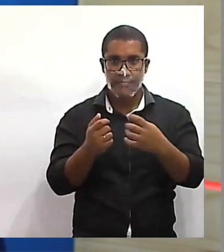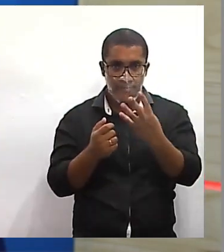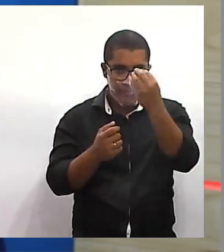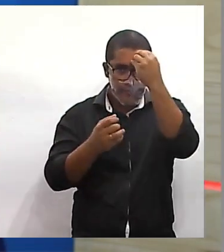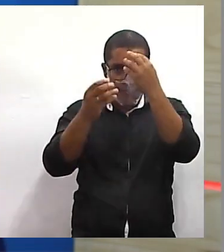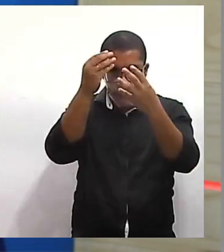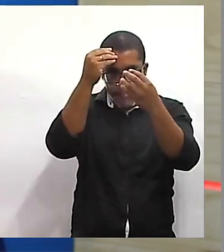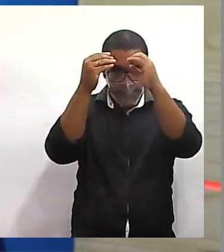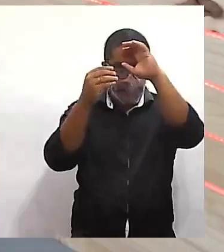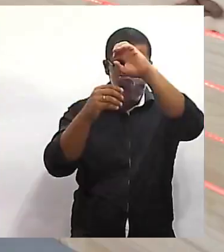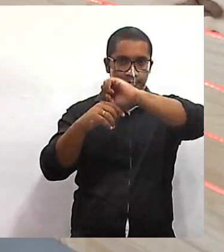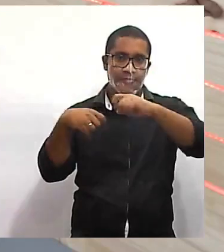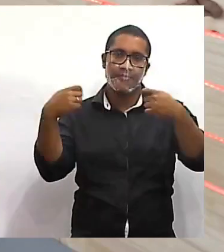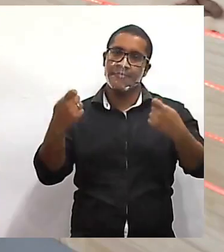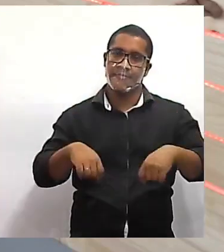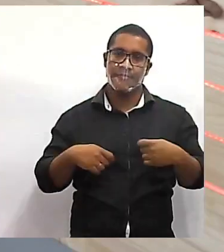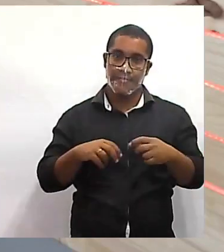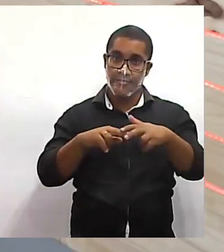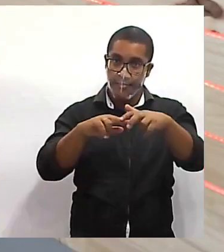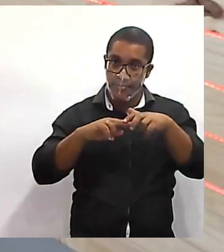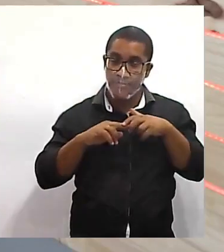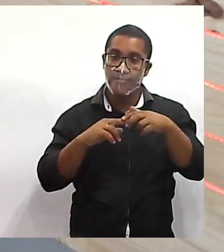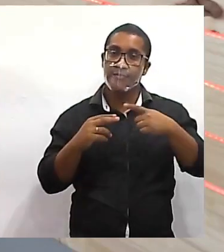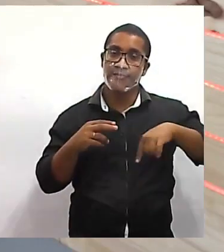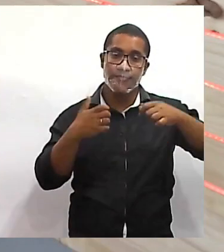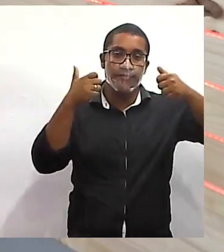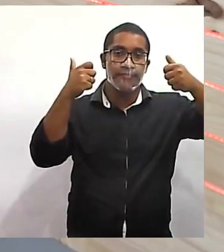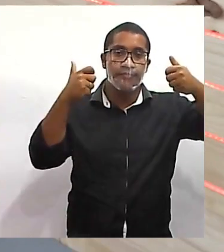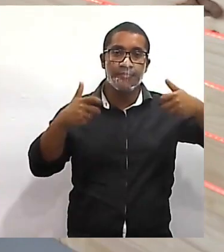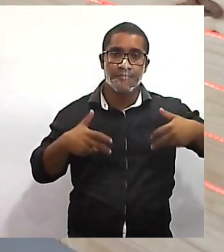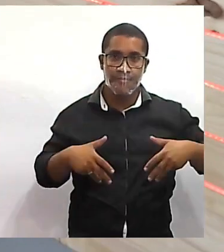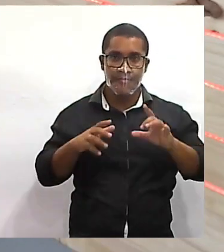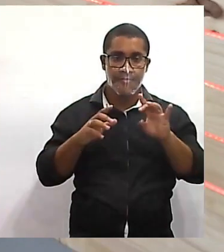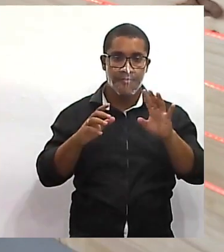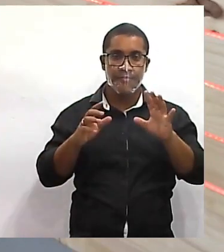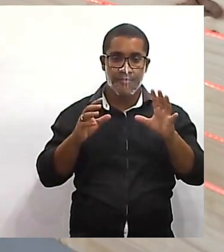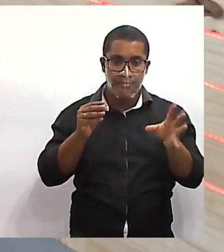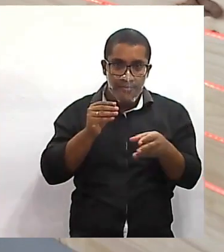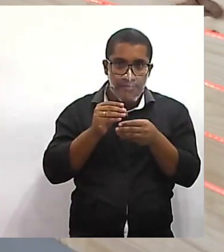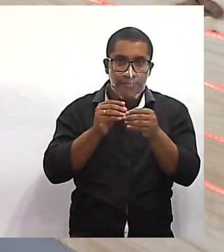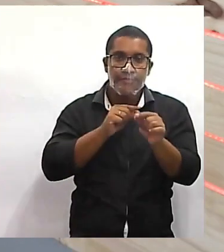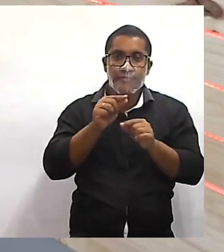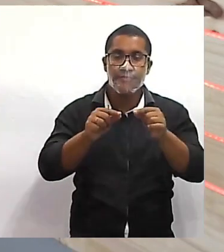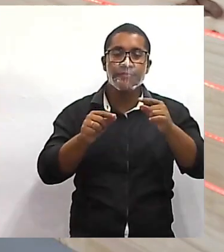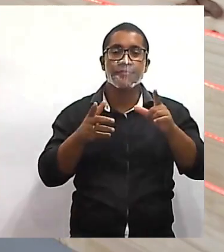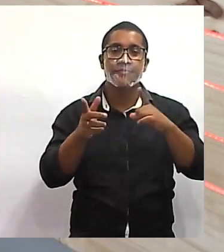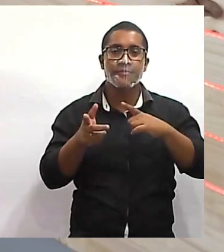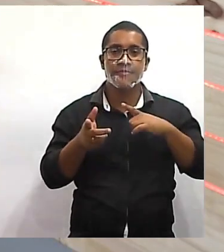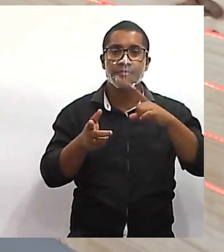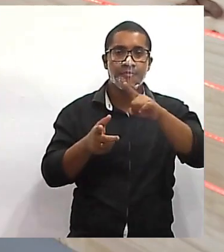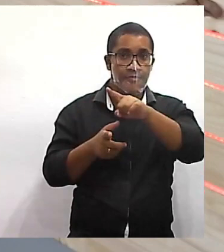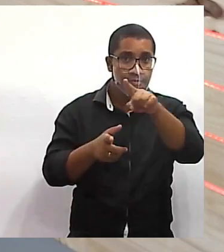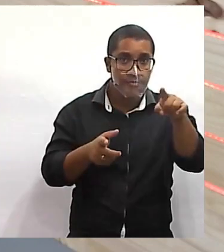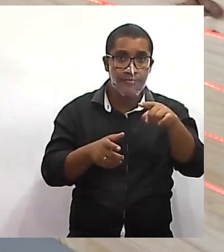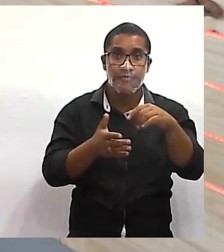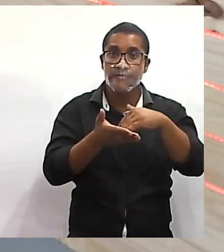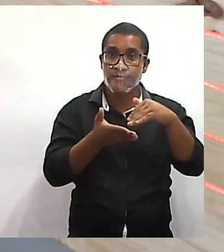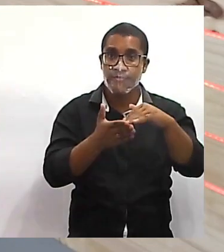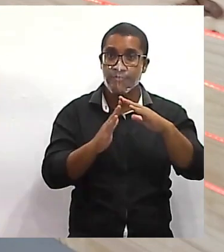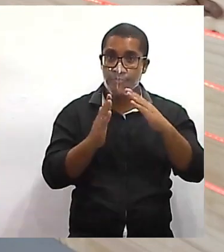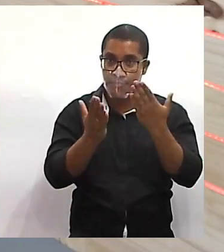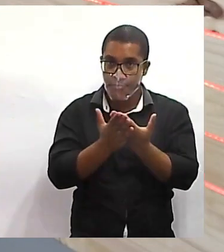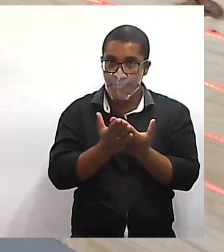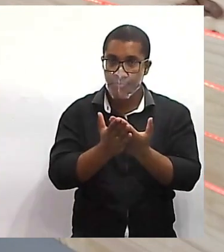afiadinhos. E é por isso que a gente fala, só para complementar isso, que vocês, secretários